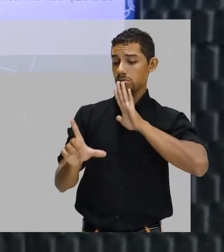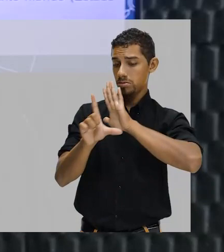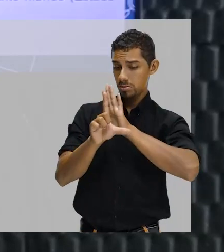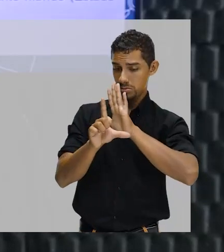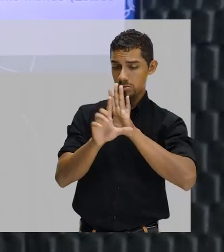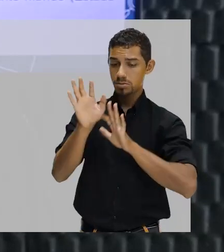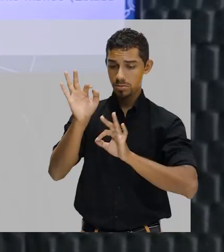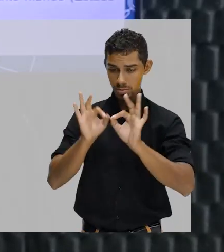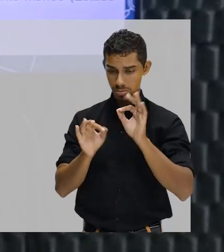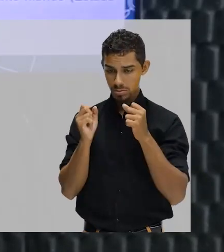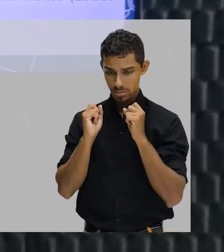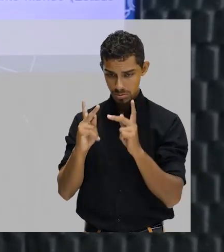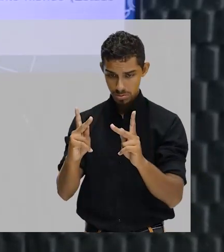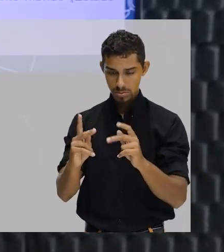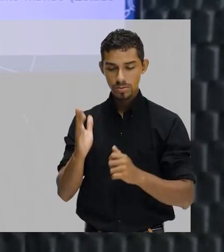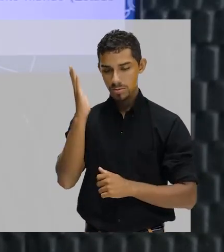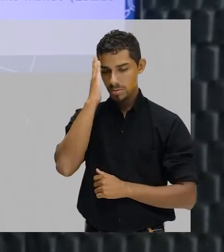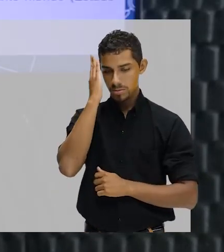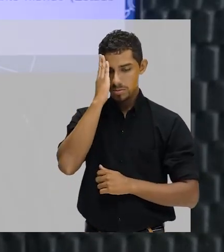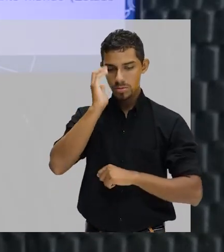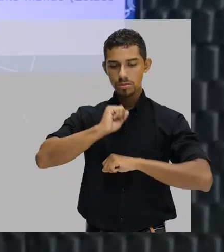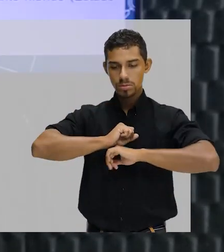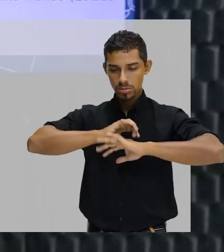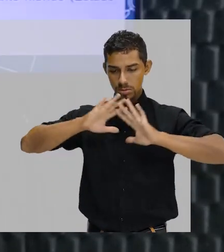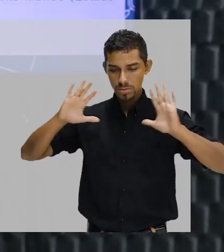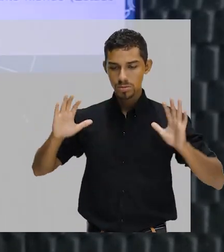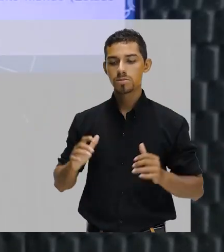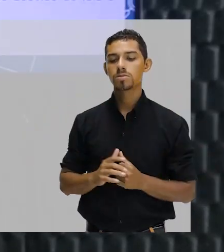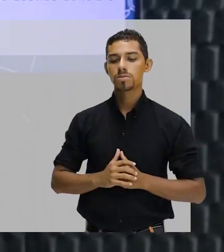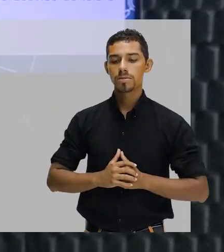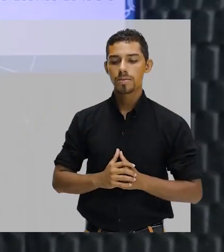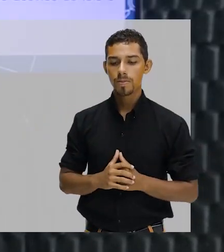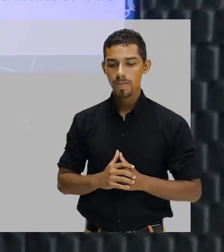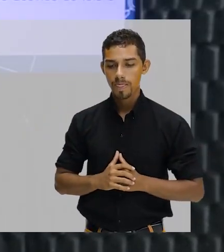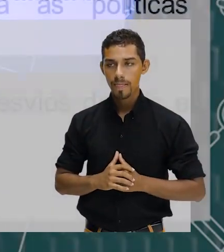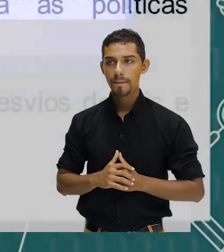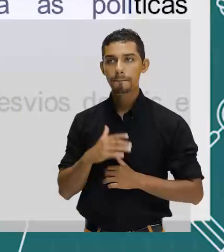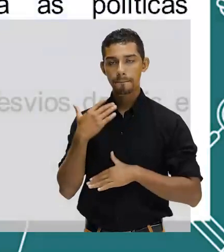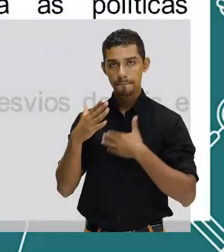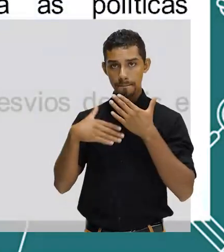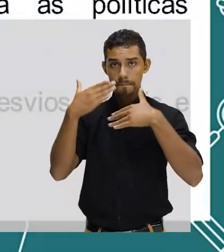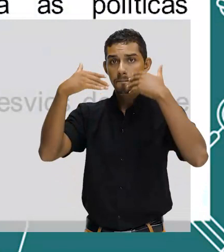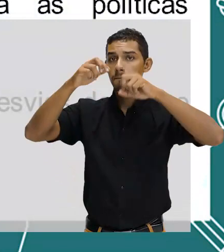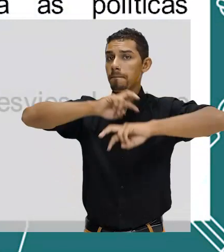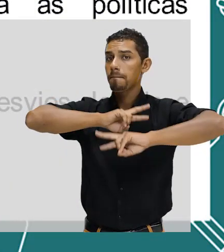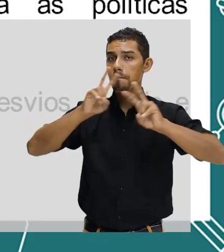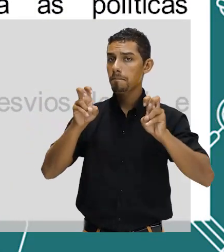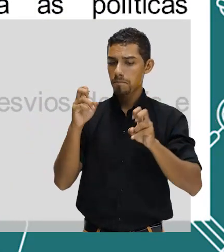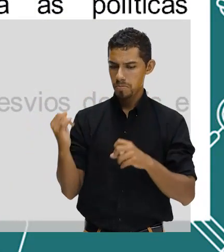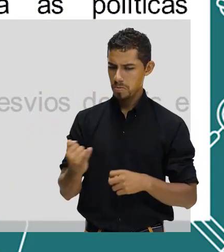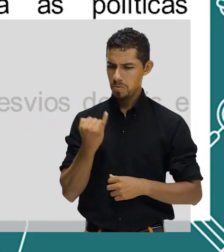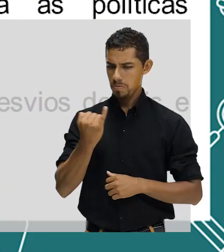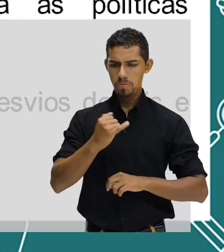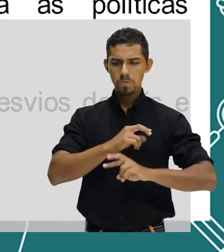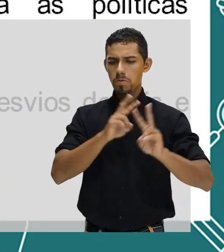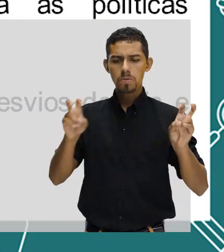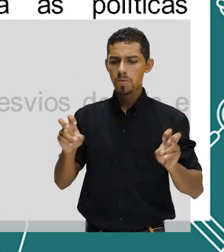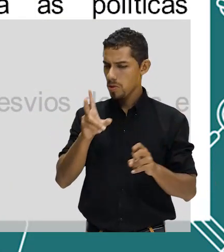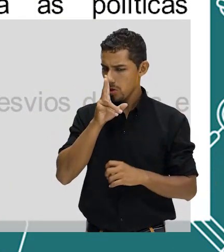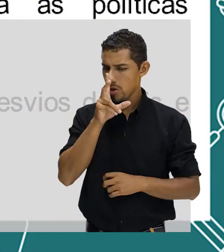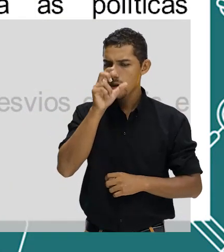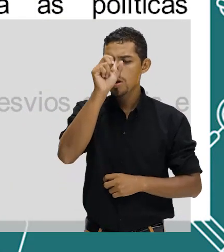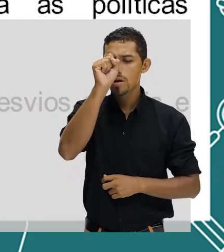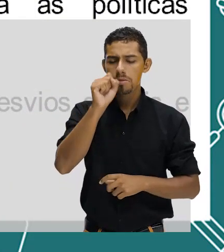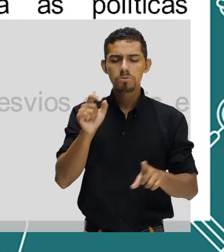determina, beleza? Então, é para isso que serve essa organização. Evoluindo, uma outra questão muito importante é essa relação dos